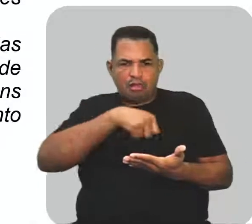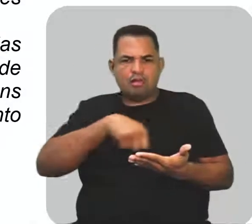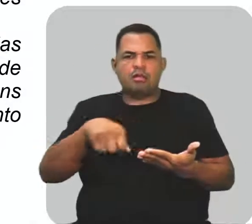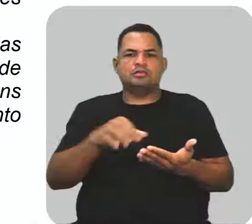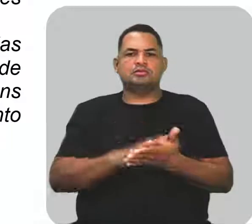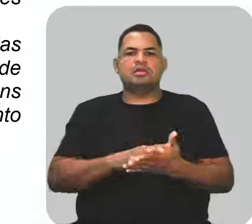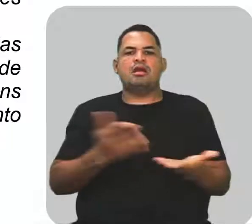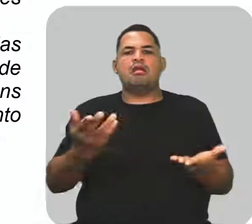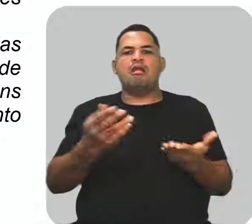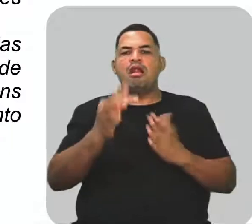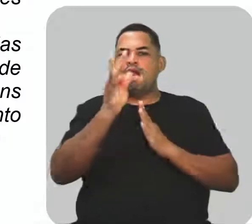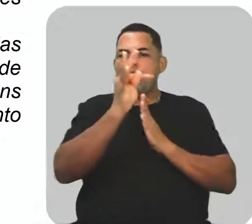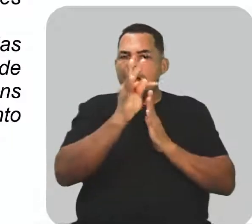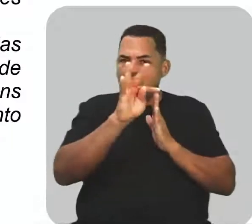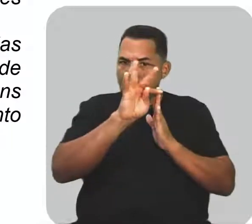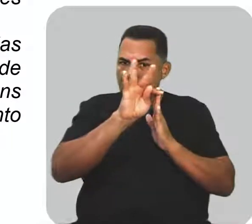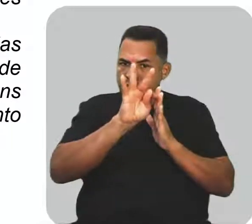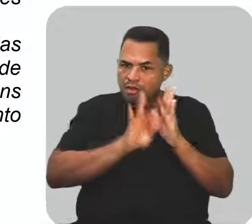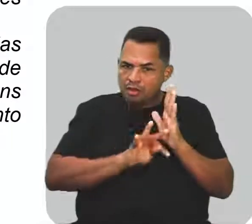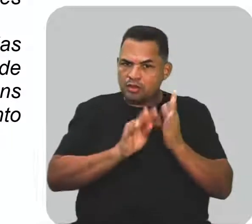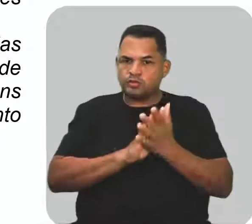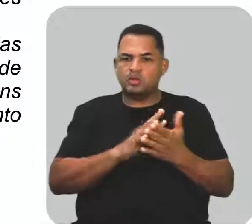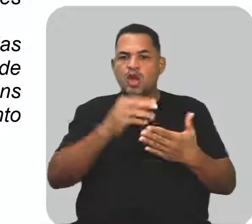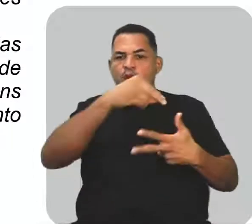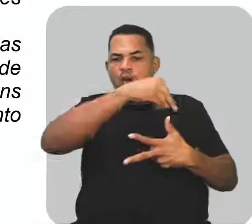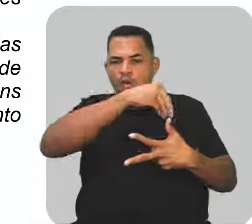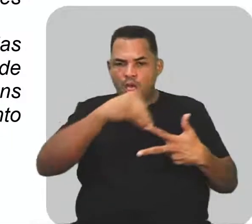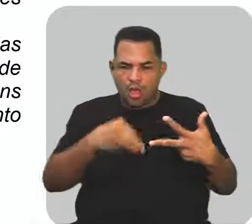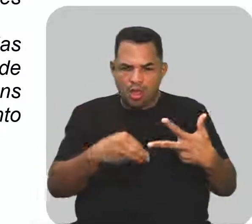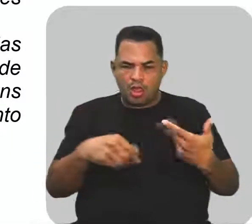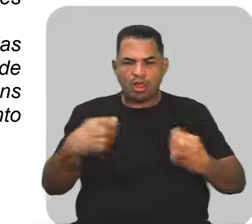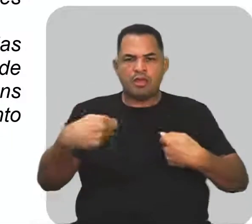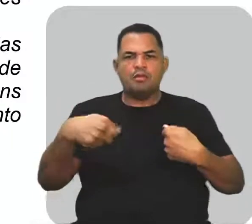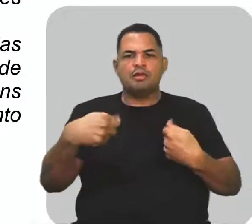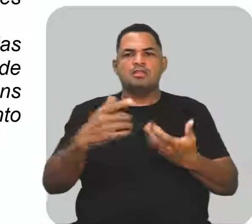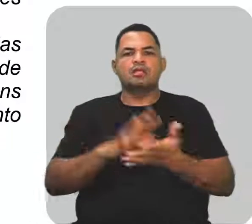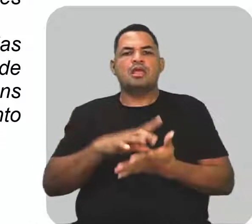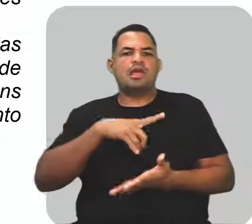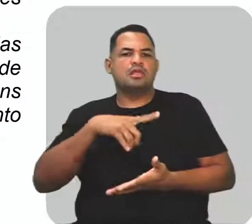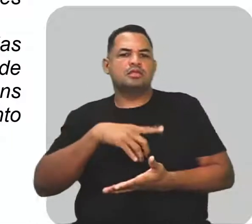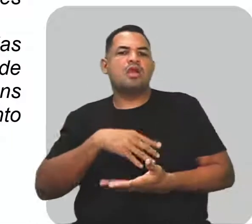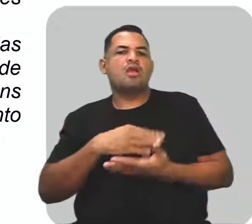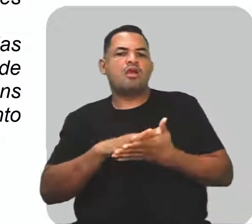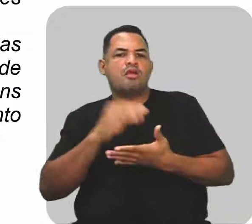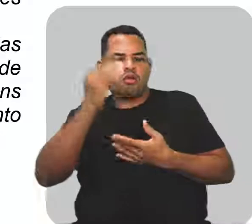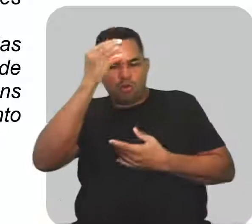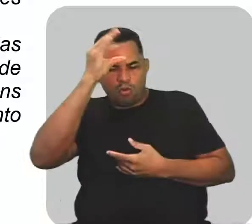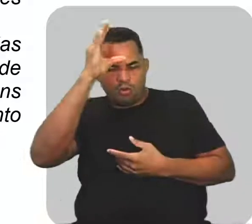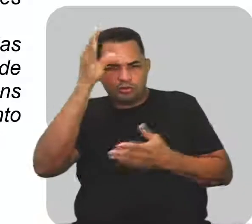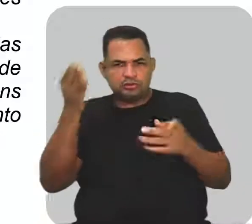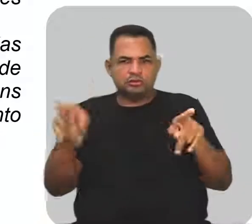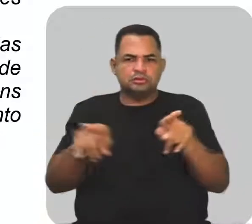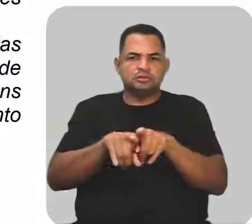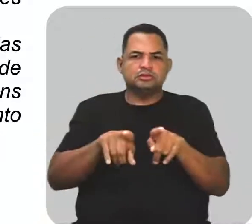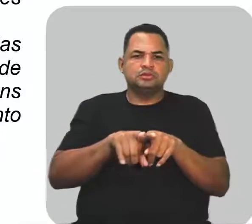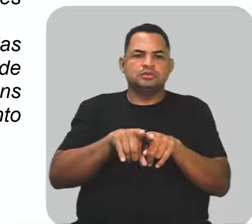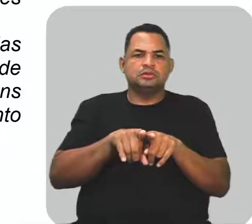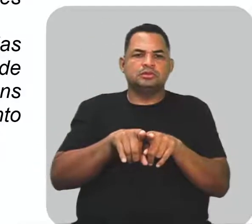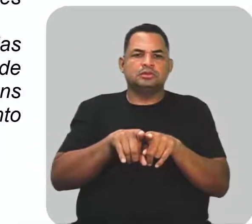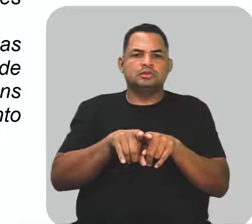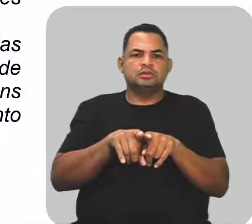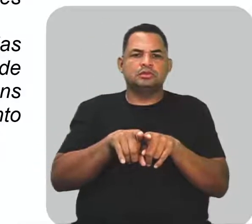a redação do Enem, essa produção textual aí que requer o seu conhecimento, né? Também, seja